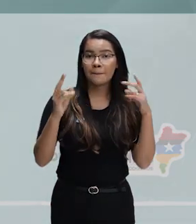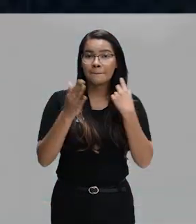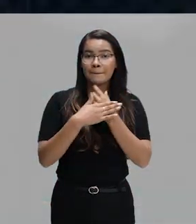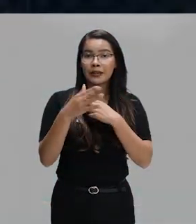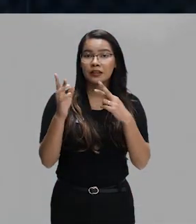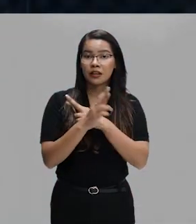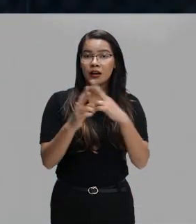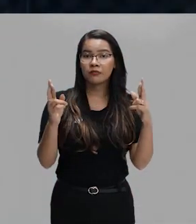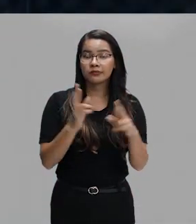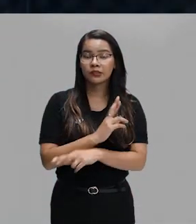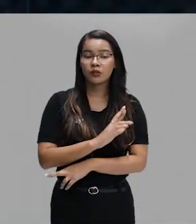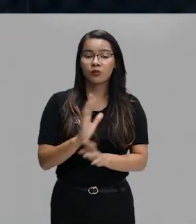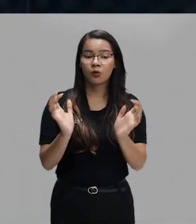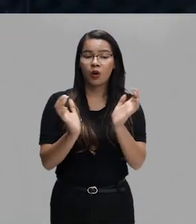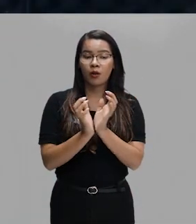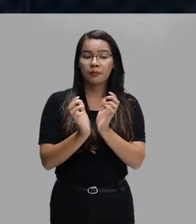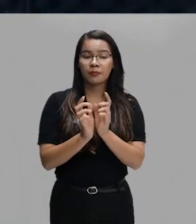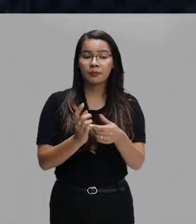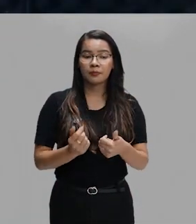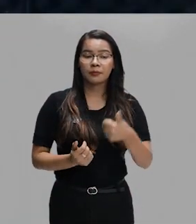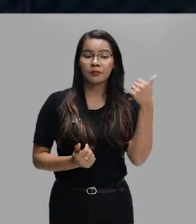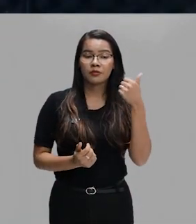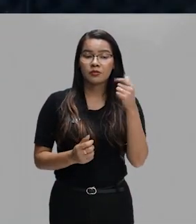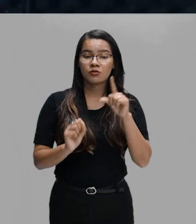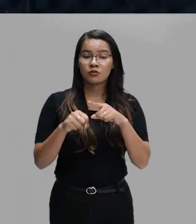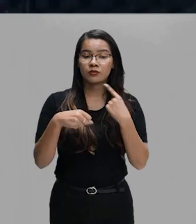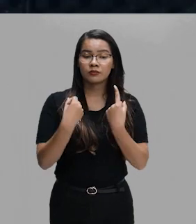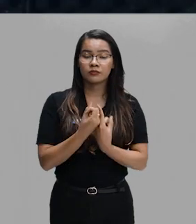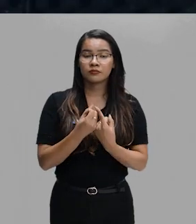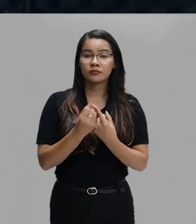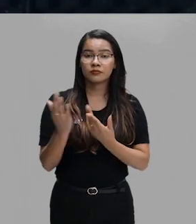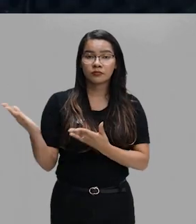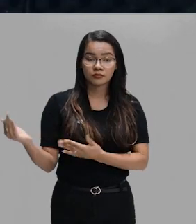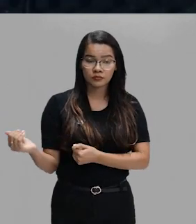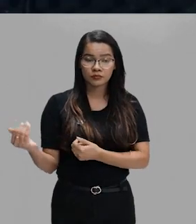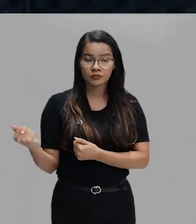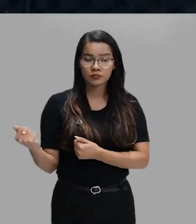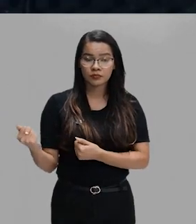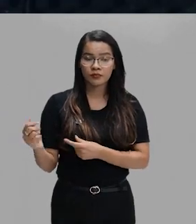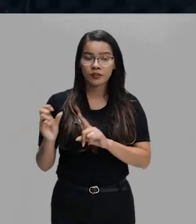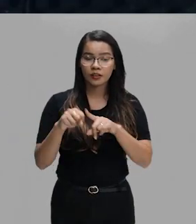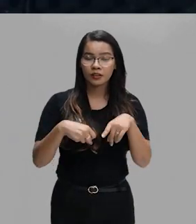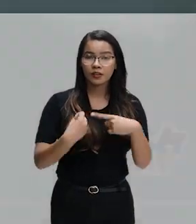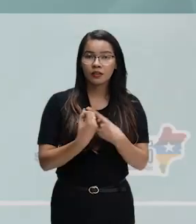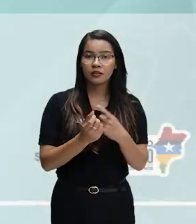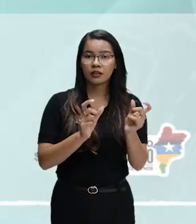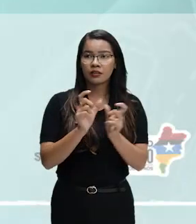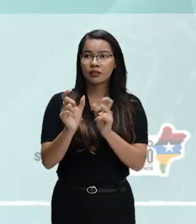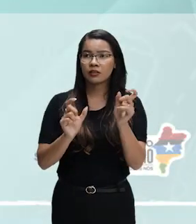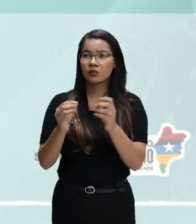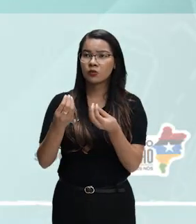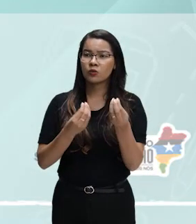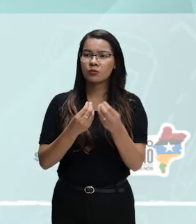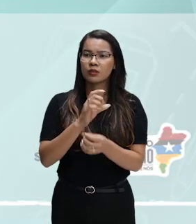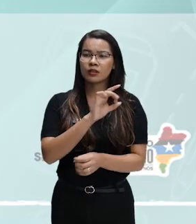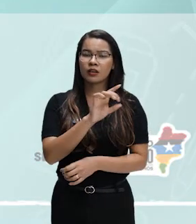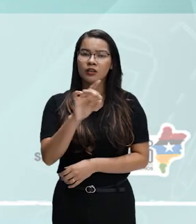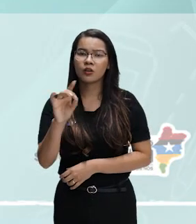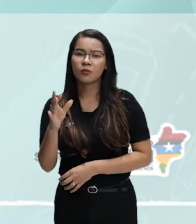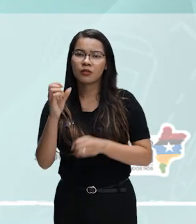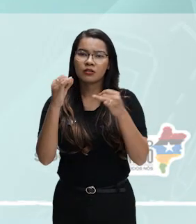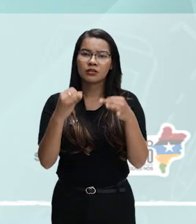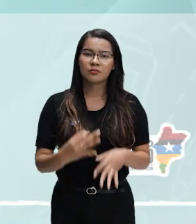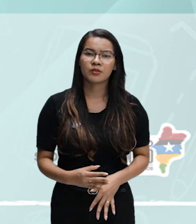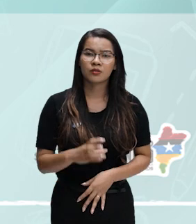grupos. Uma é a sociologia da juventude, a outra é a chamada sociologia das classes, certo? Como é que cada uma delas